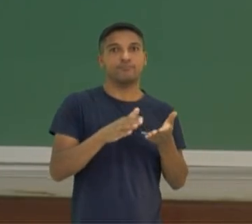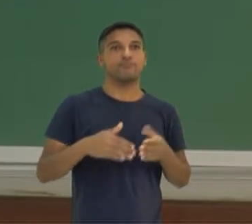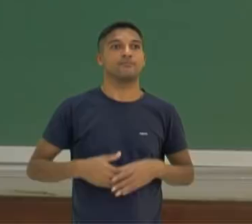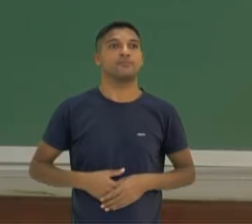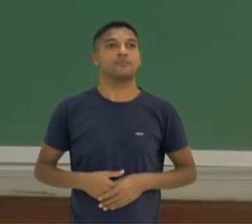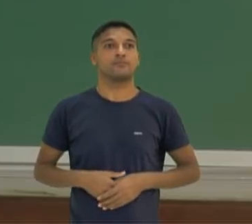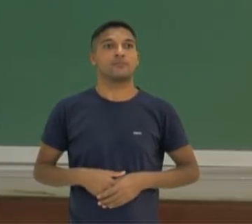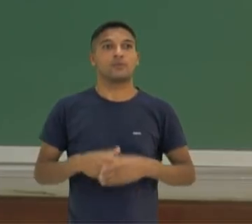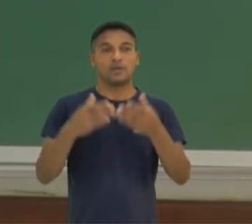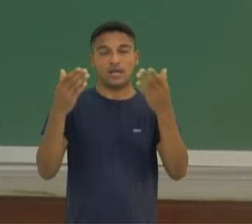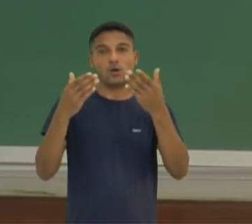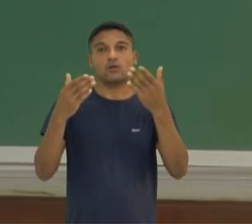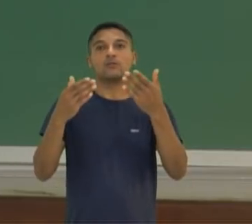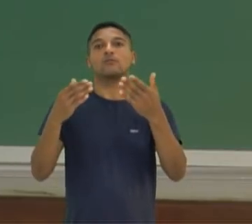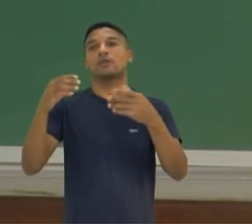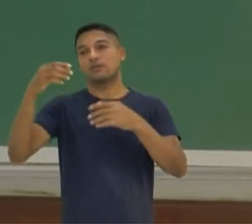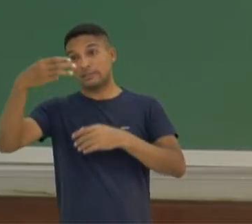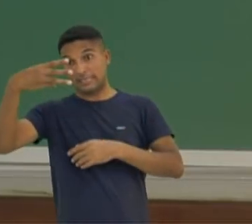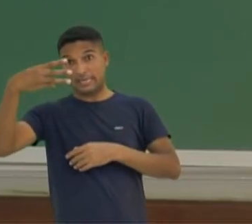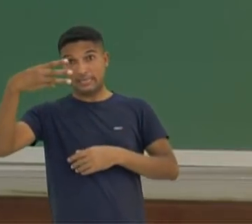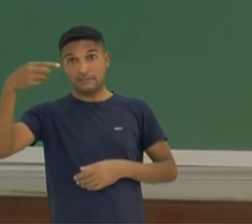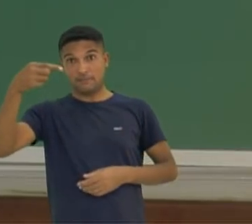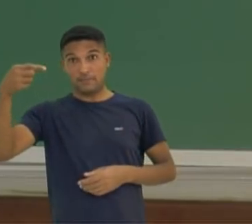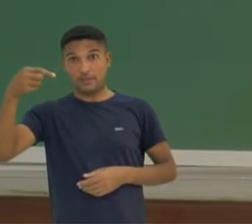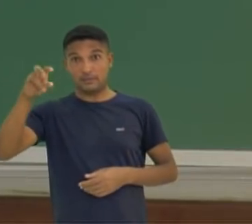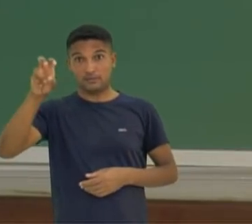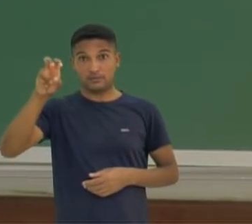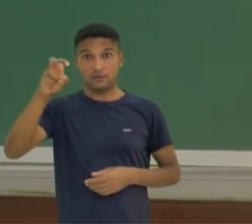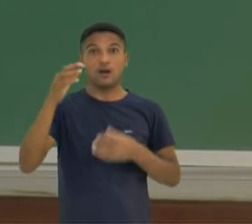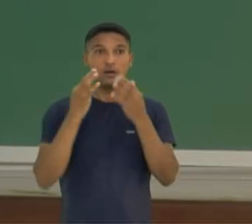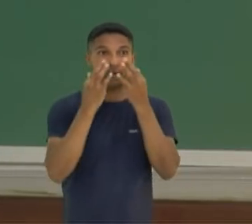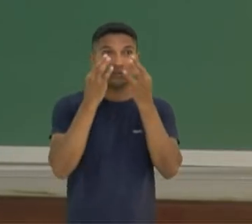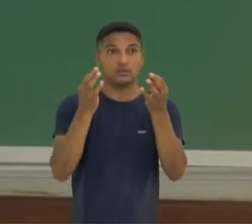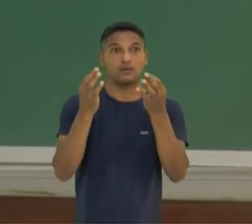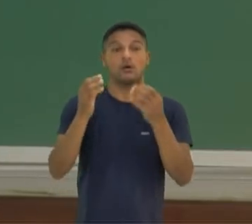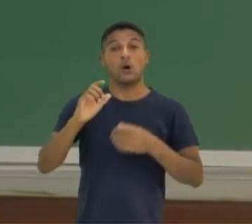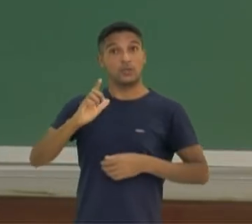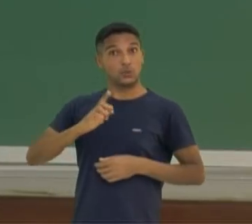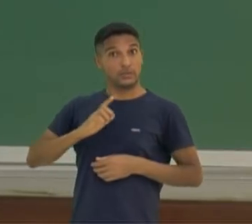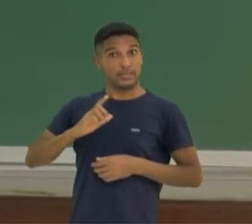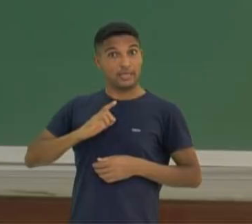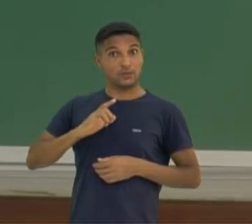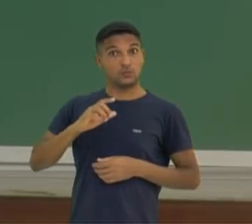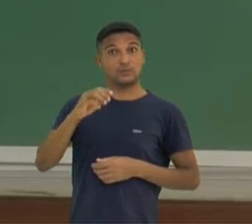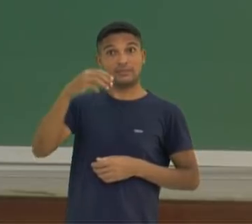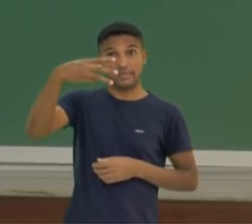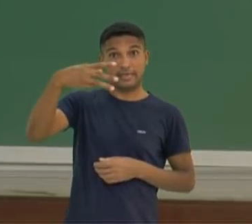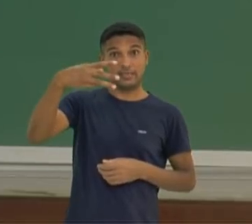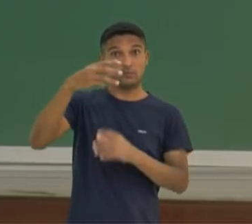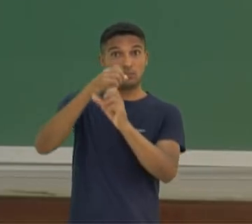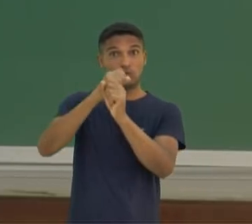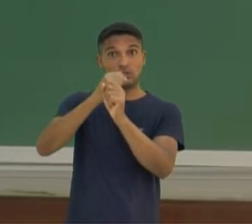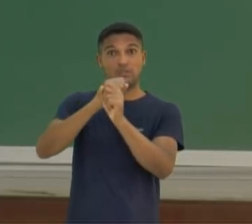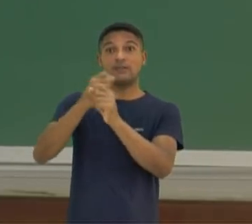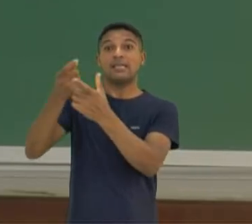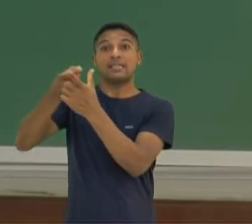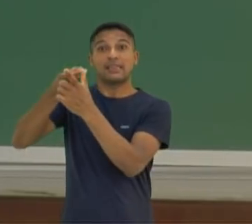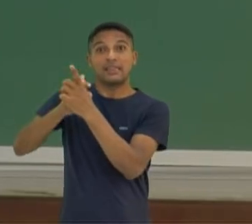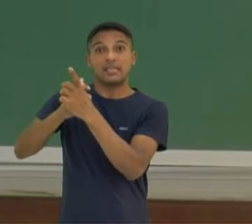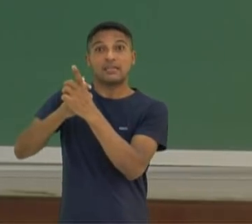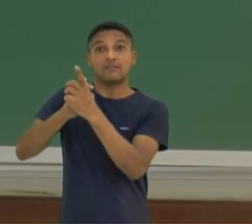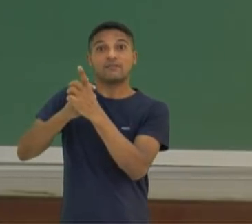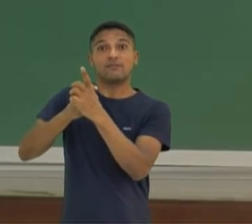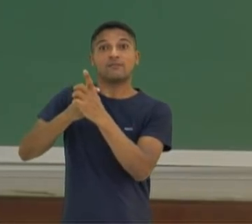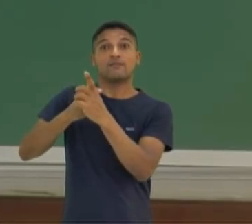restou 3 menos 5. Prestem atenção. Tenho 3 e devo 5. Vou ficar